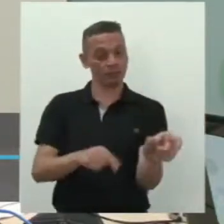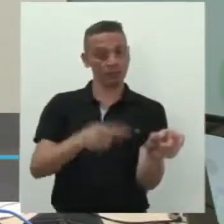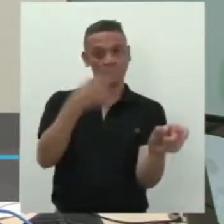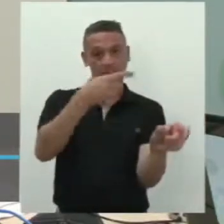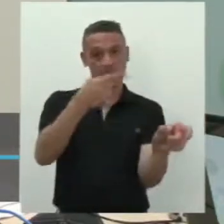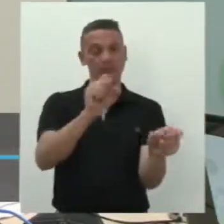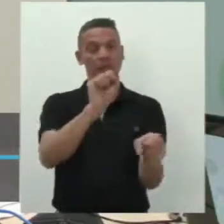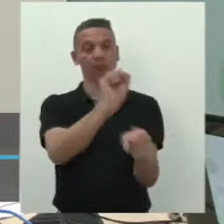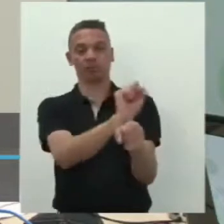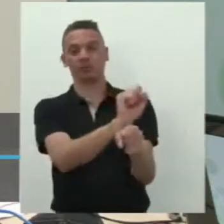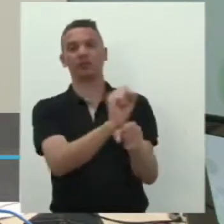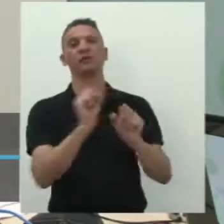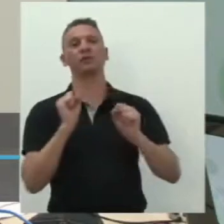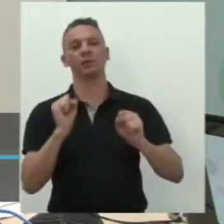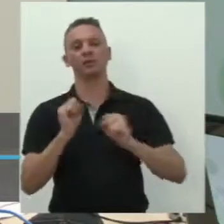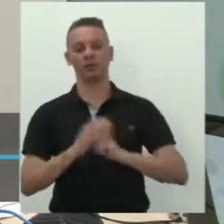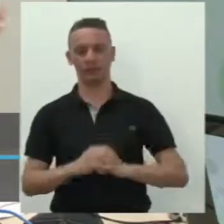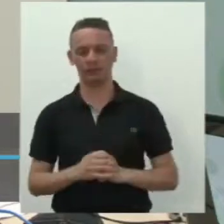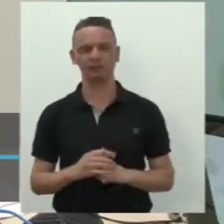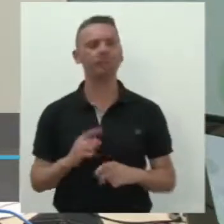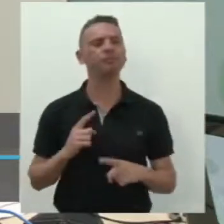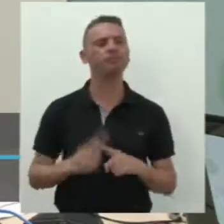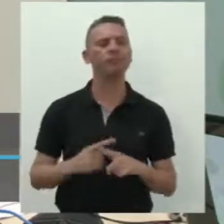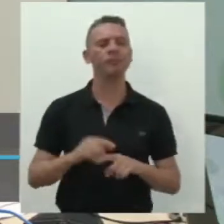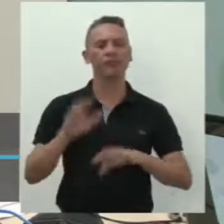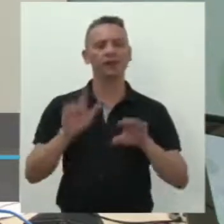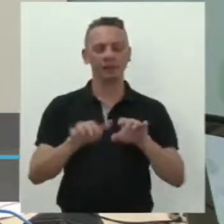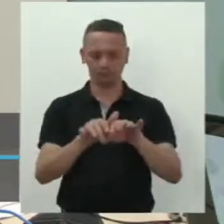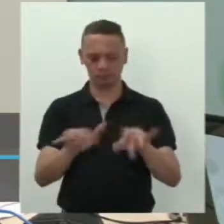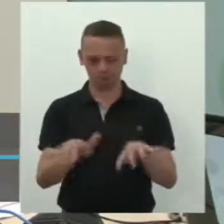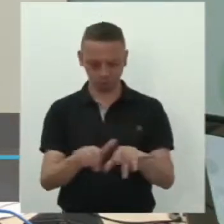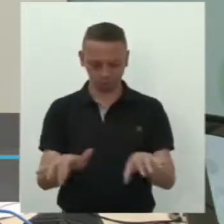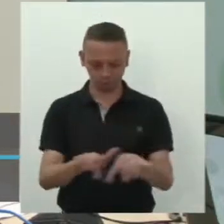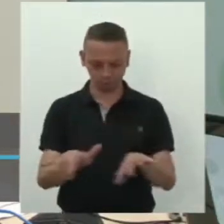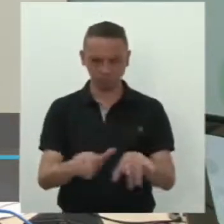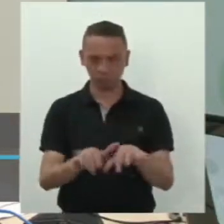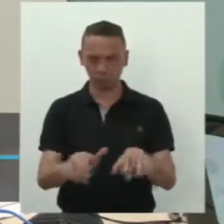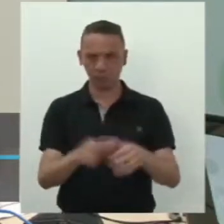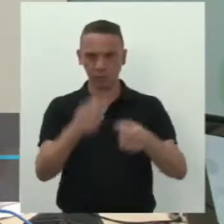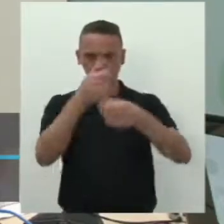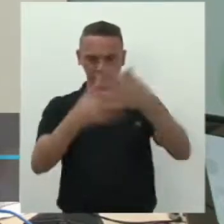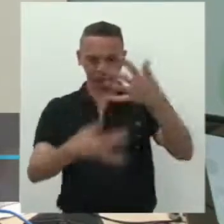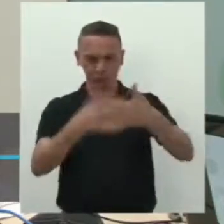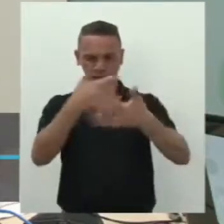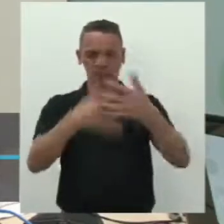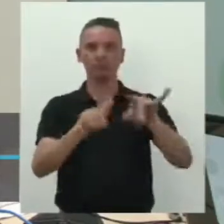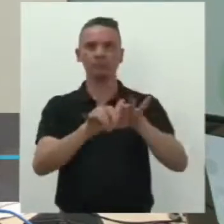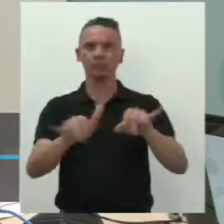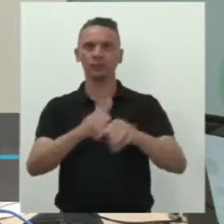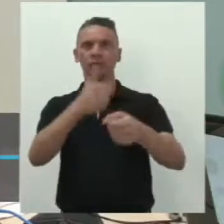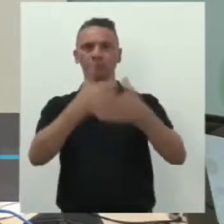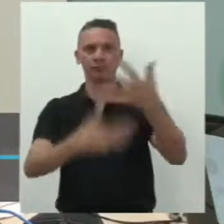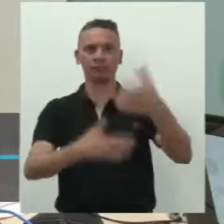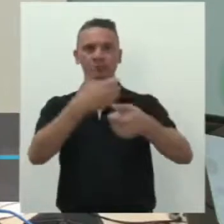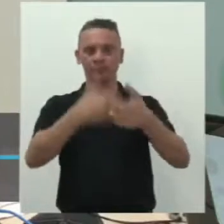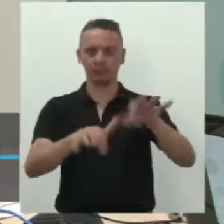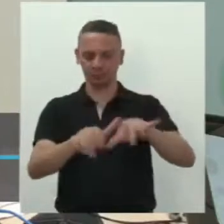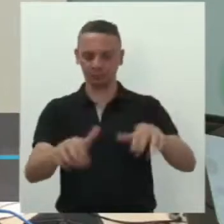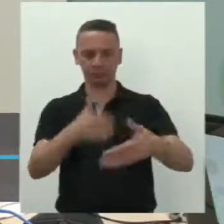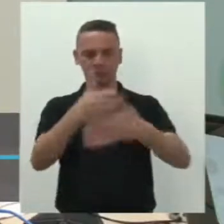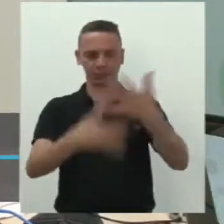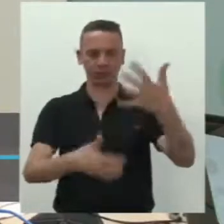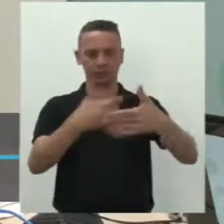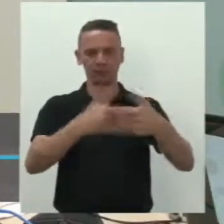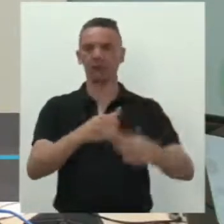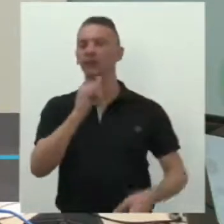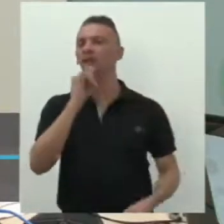essas duas. Por quê? Às vezes você está preenchendo uma planilha que é muito grande e ela tem várias colunas, por exemplo. Como